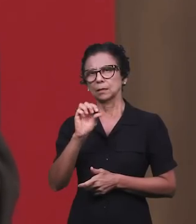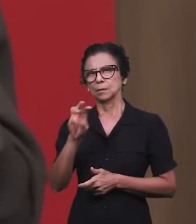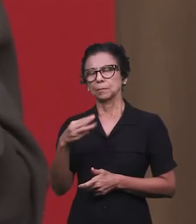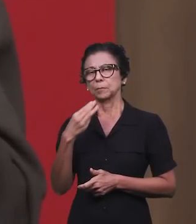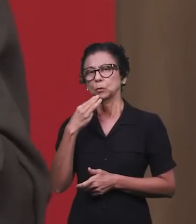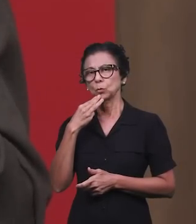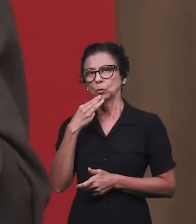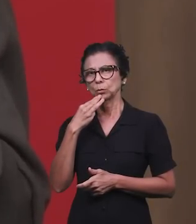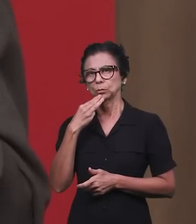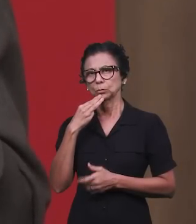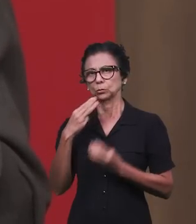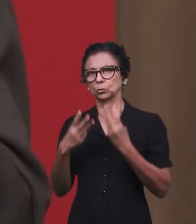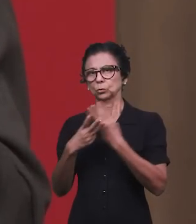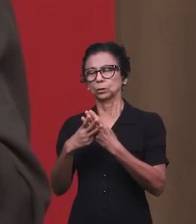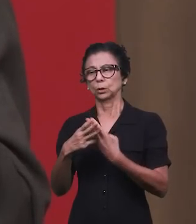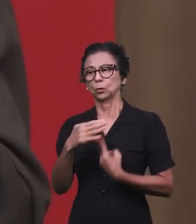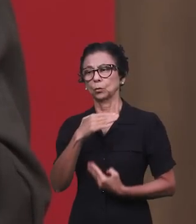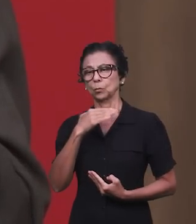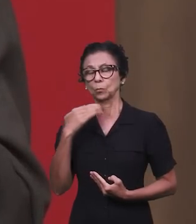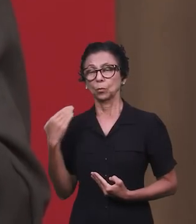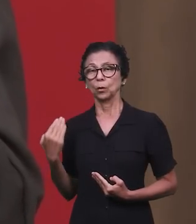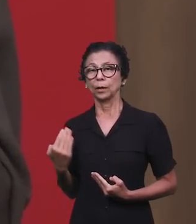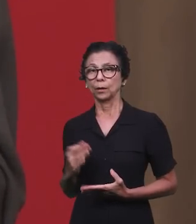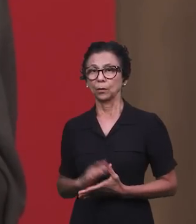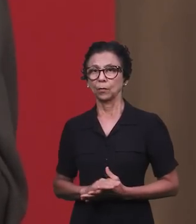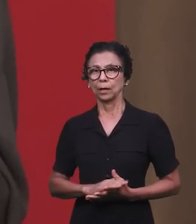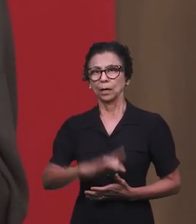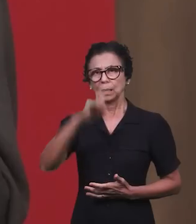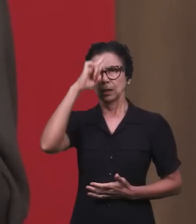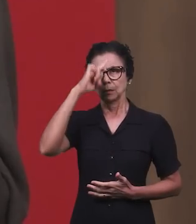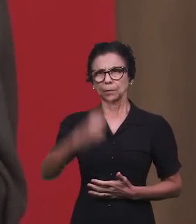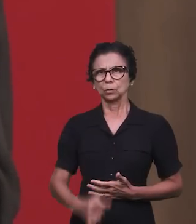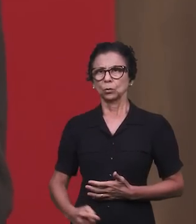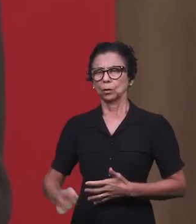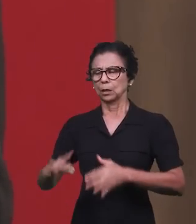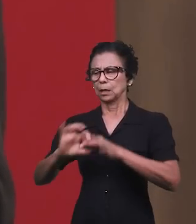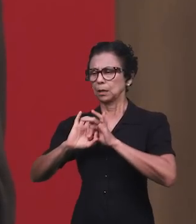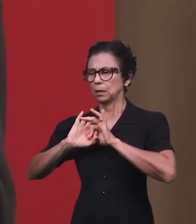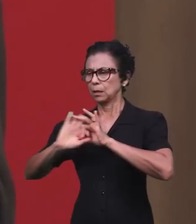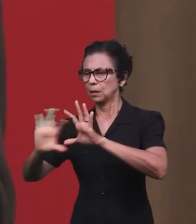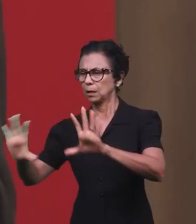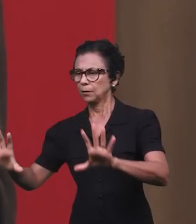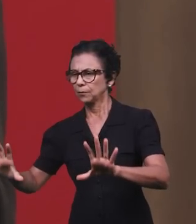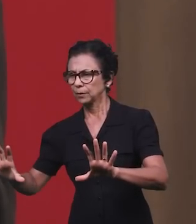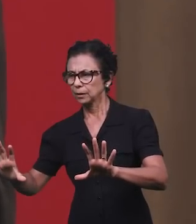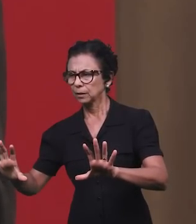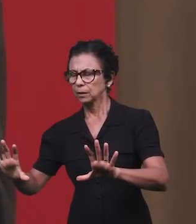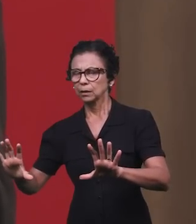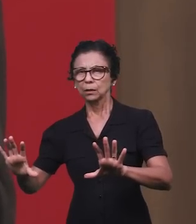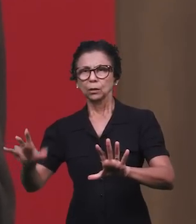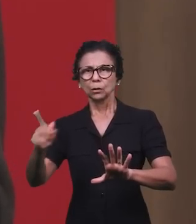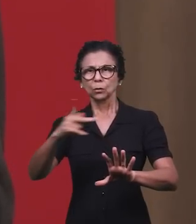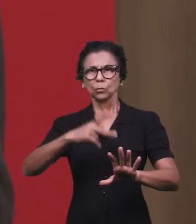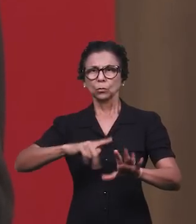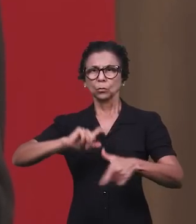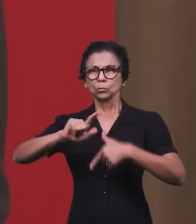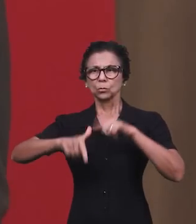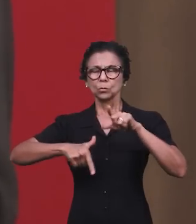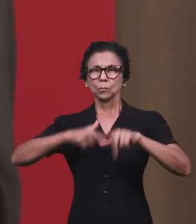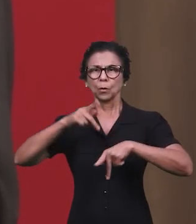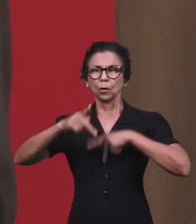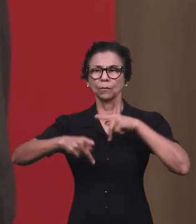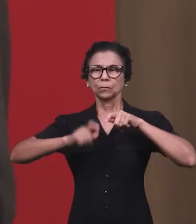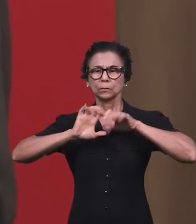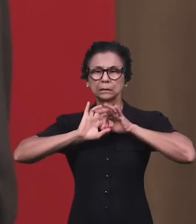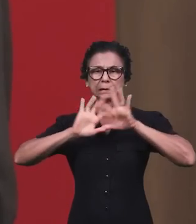que a liberdade não funcionou para Israel, porque é o seguinte, eles não tinham como voltar para casa. Tudo